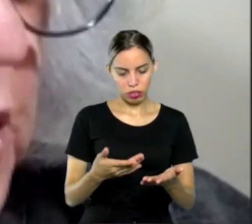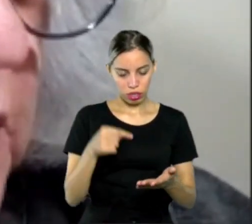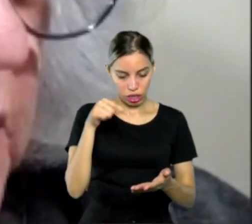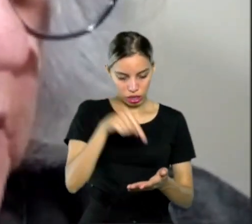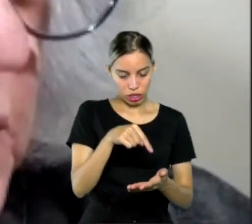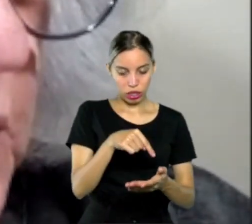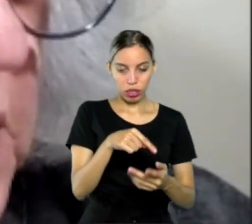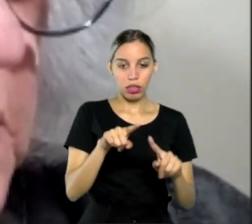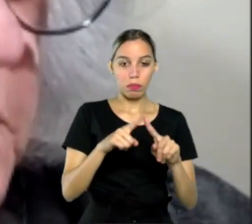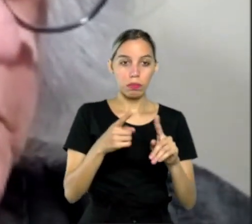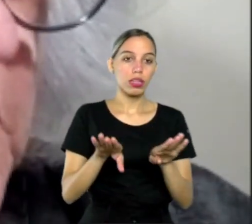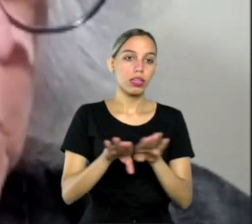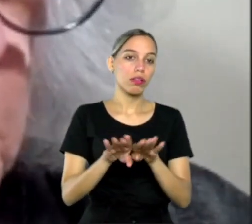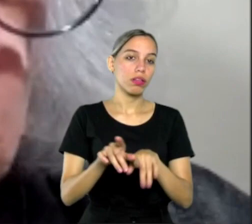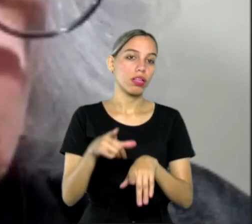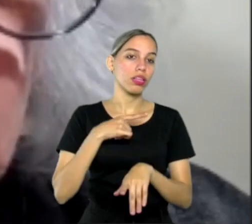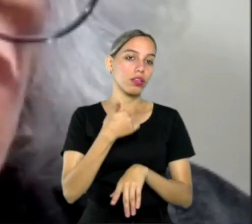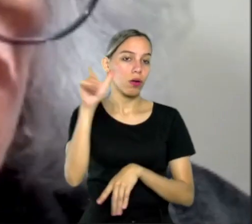acho que